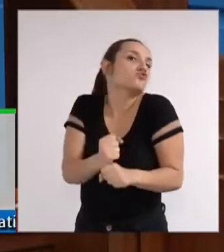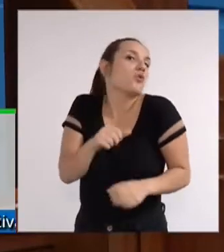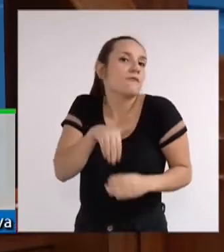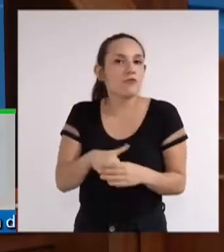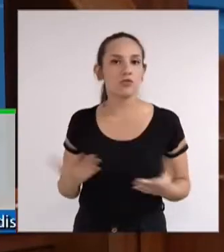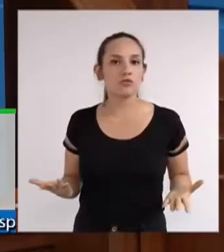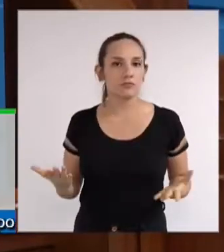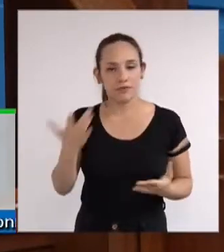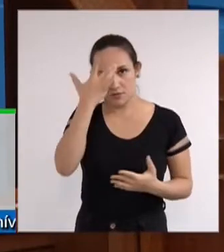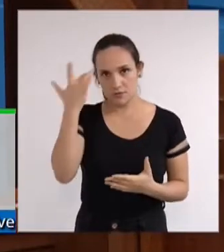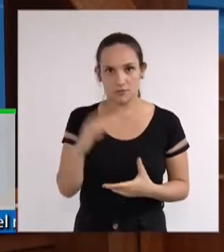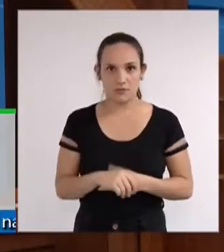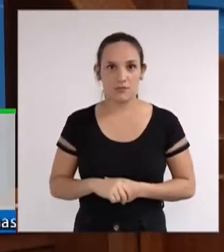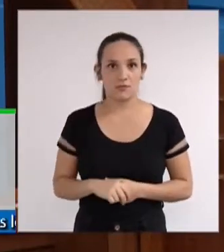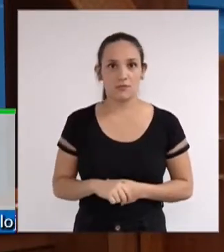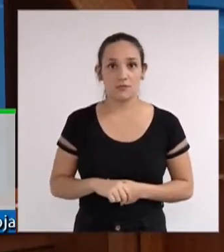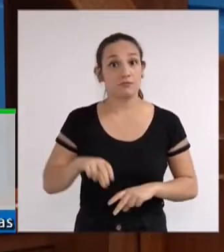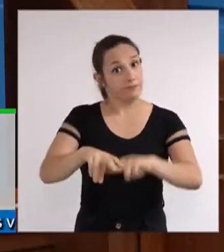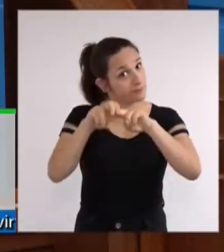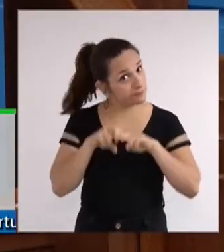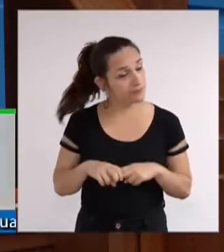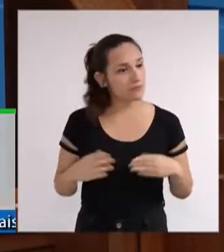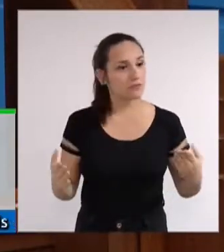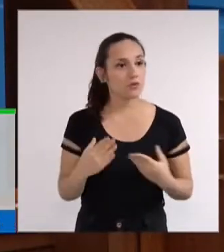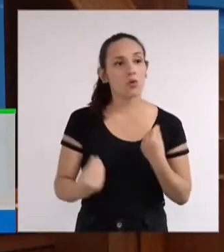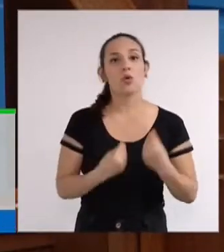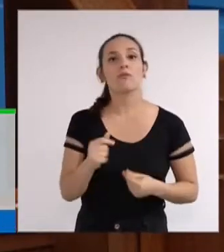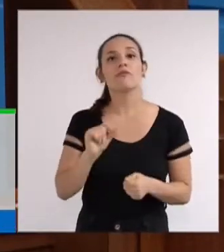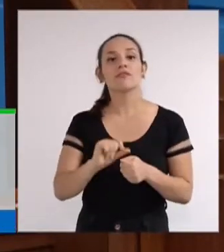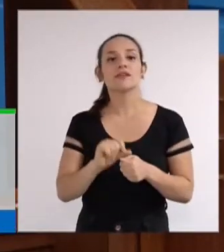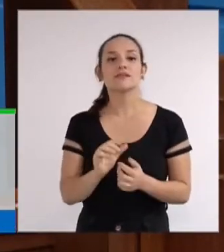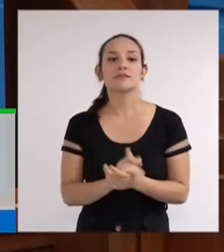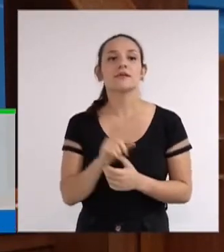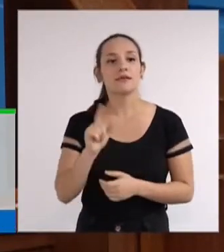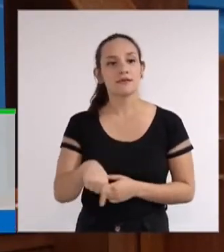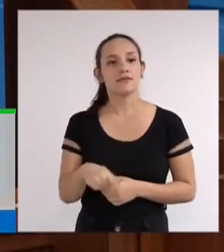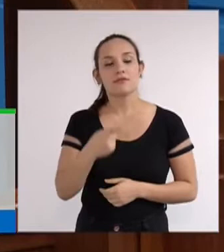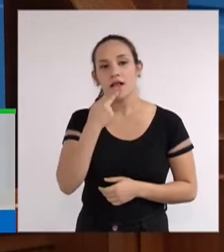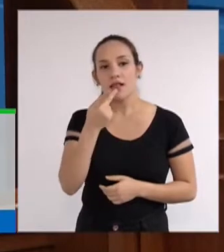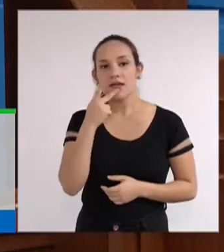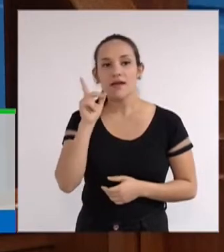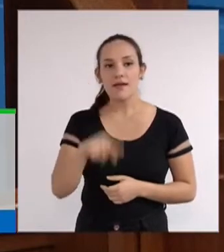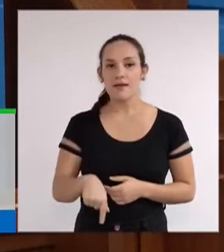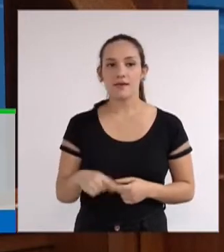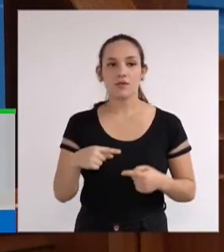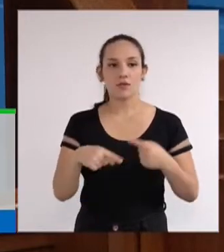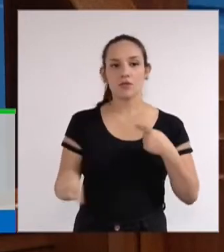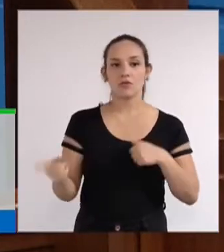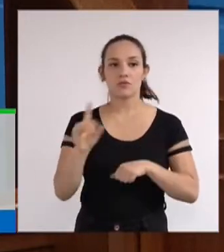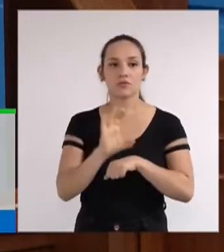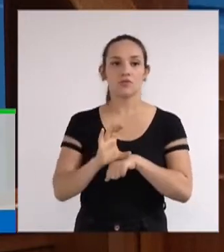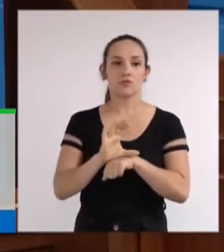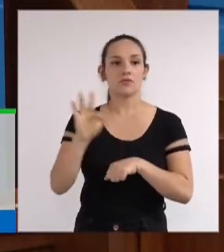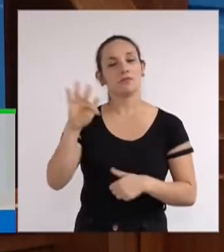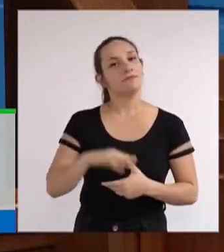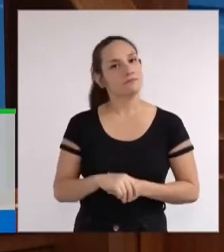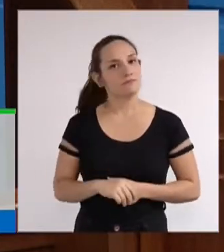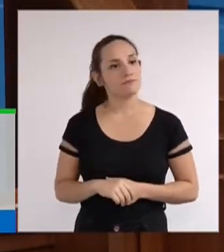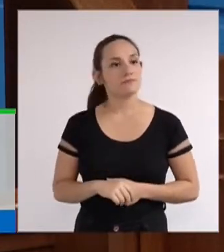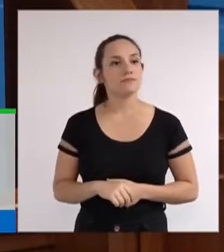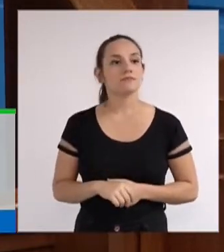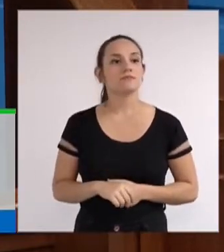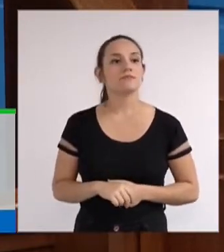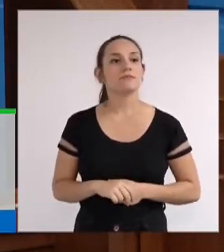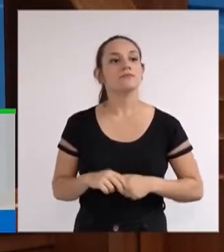Nos resta talvez uma ação declaratória de inconstitucionalidade do sistema eletrônico de votação nos moldes que a Corte